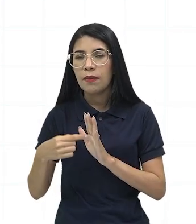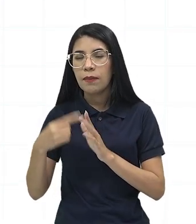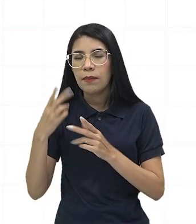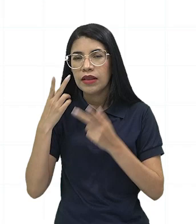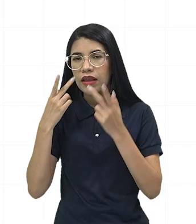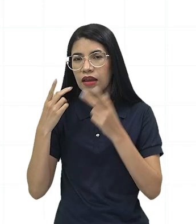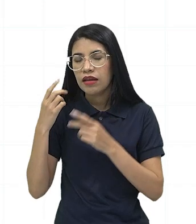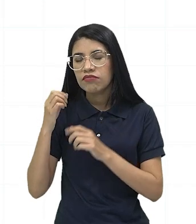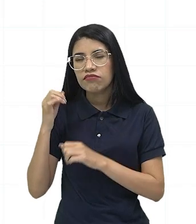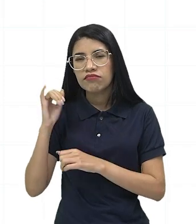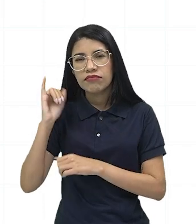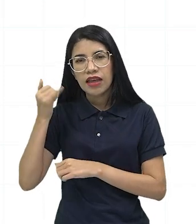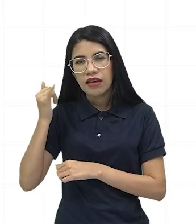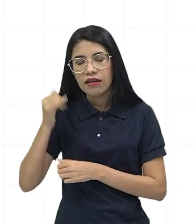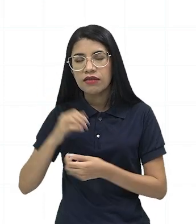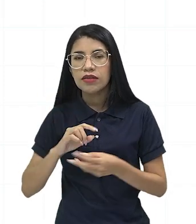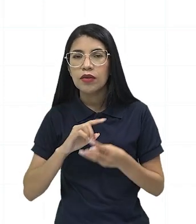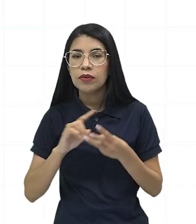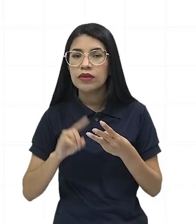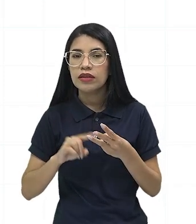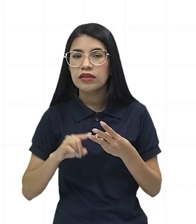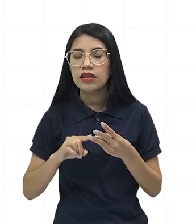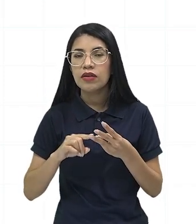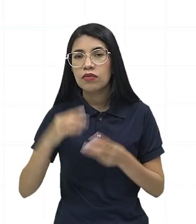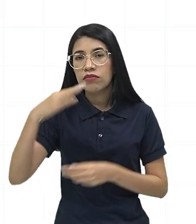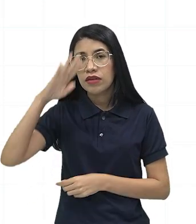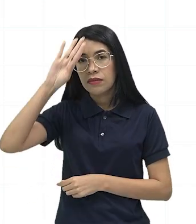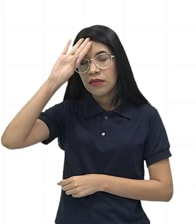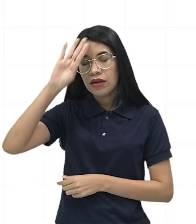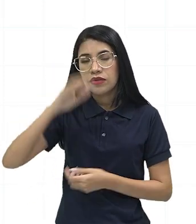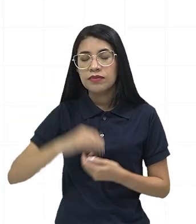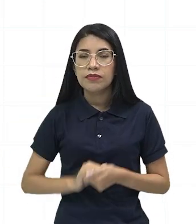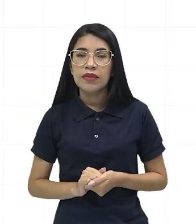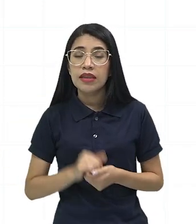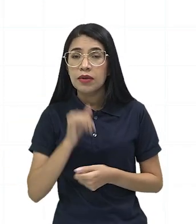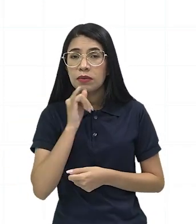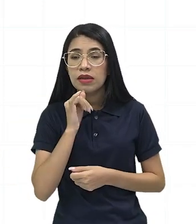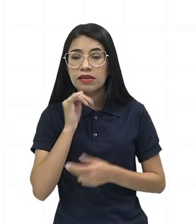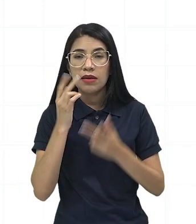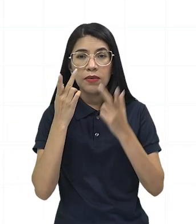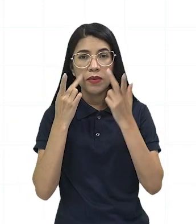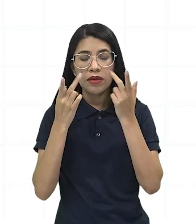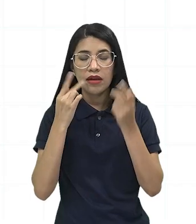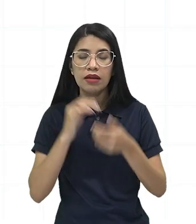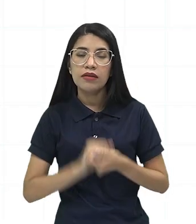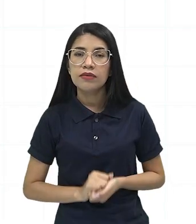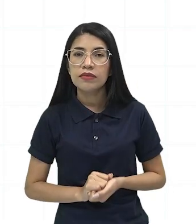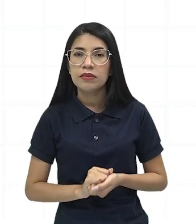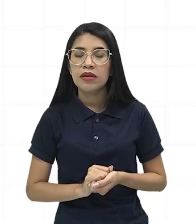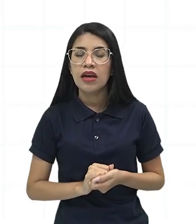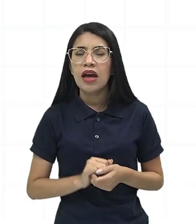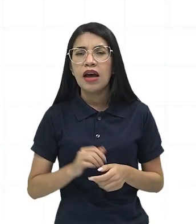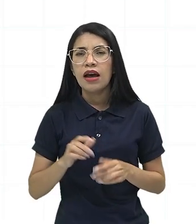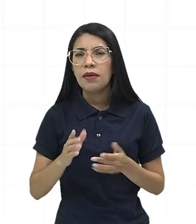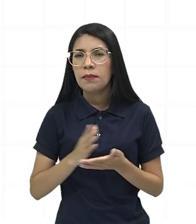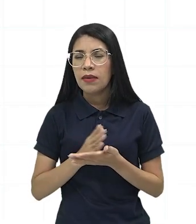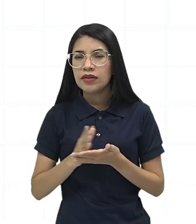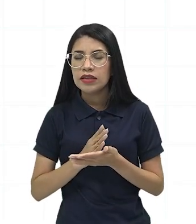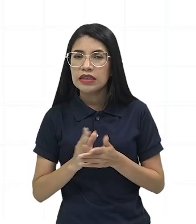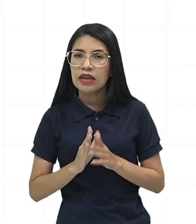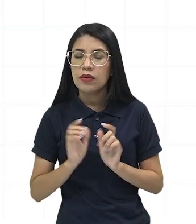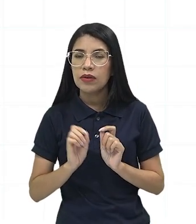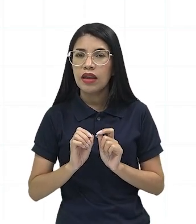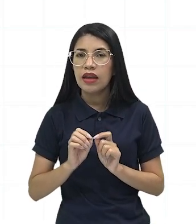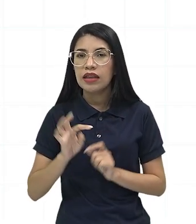representação cênica. Então, pensem, por exemplo, no teatro. Ora na forma de tragédia, quando nós